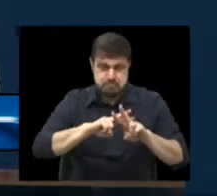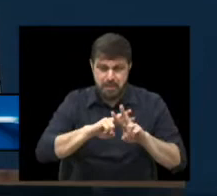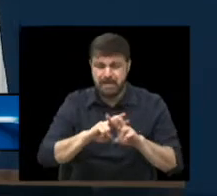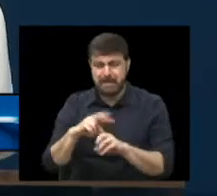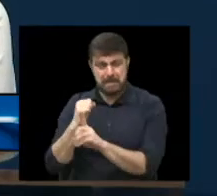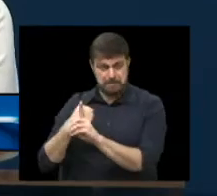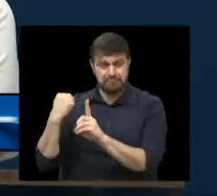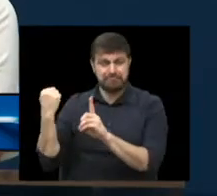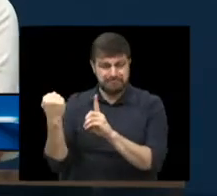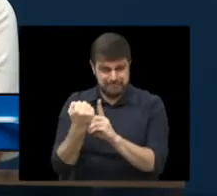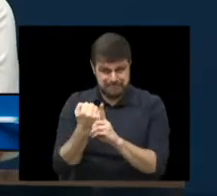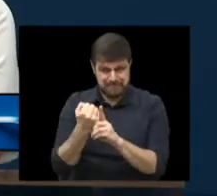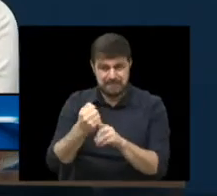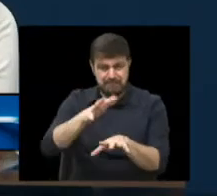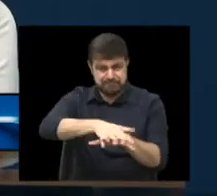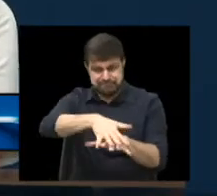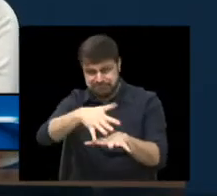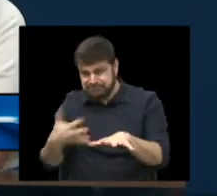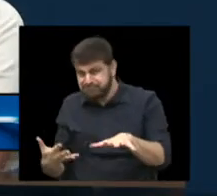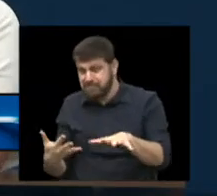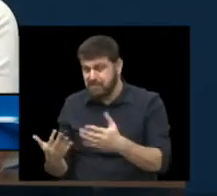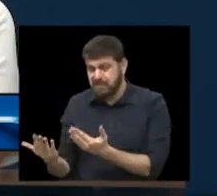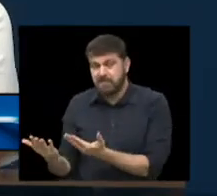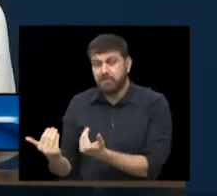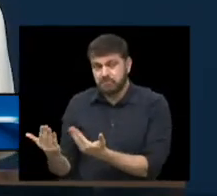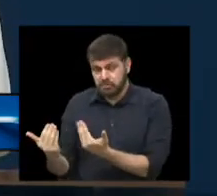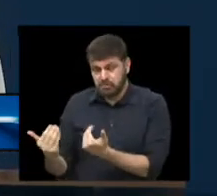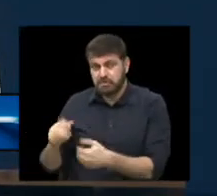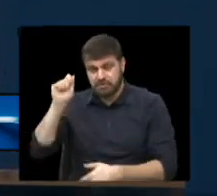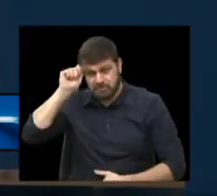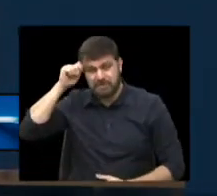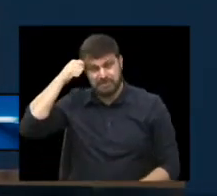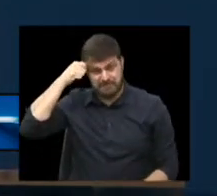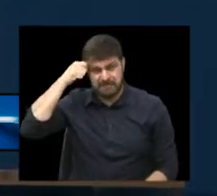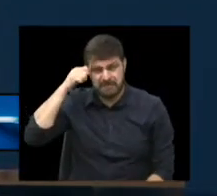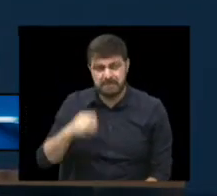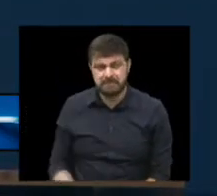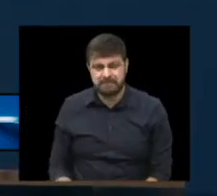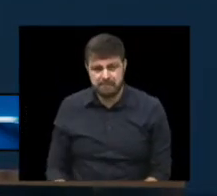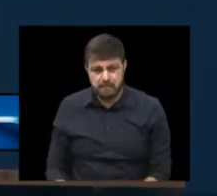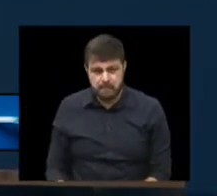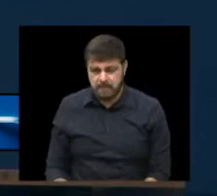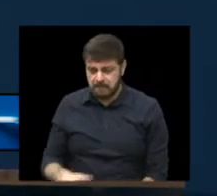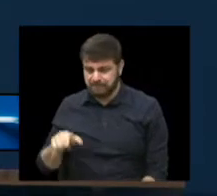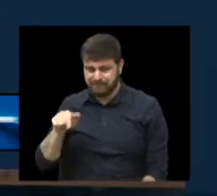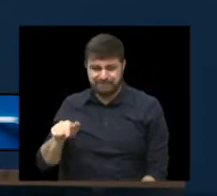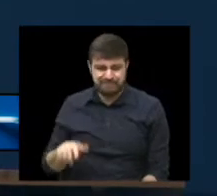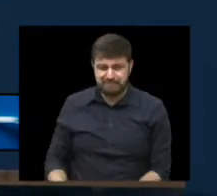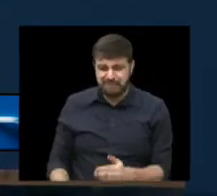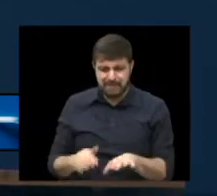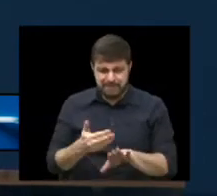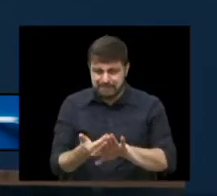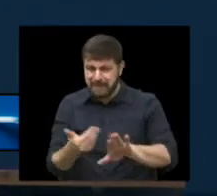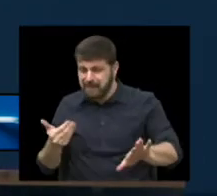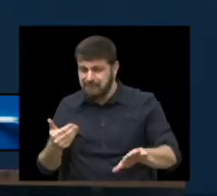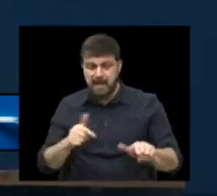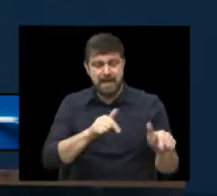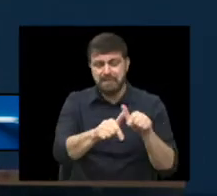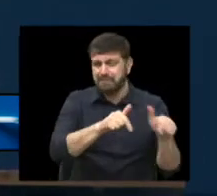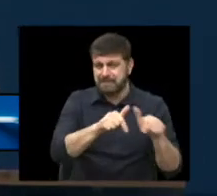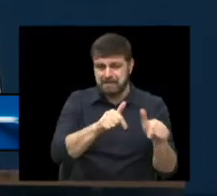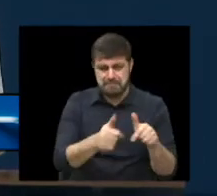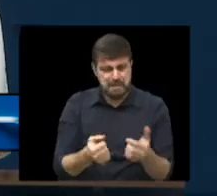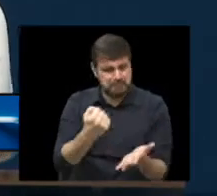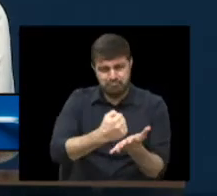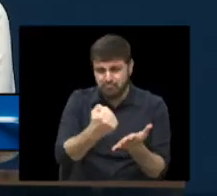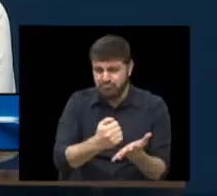é a exclusão da nossa juventude, principalmente da juventude negra, de todas as oportunidades, a oportunidade do mercado de